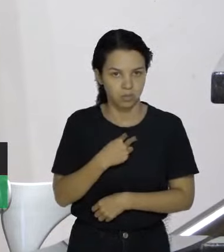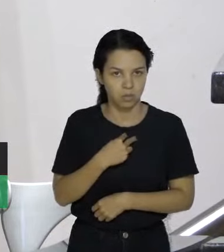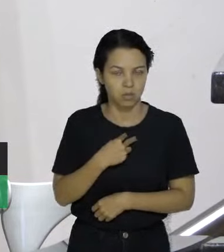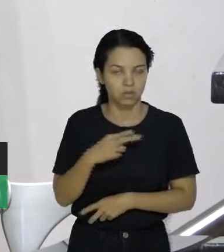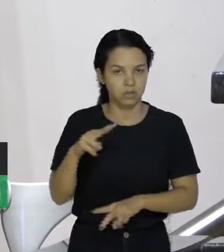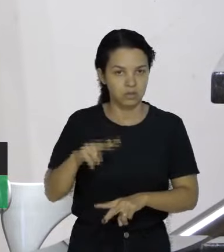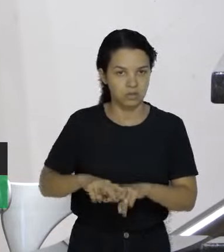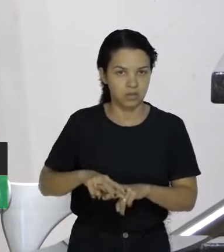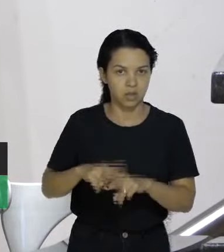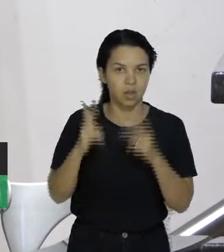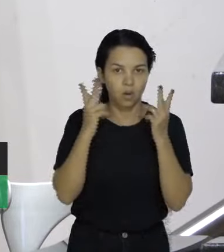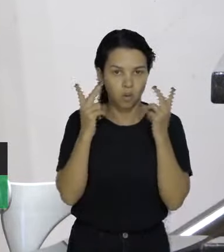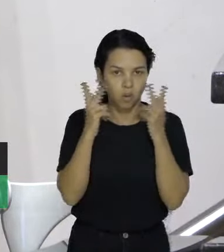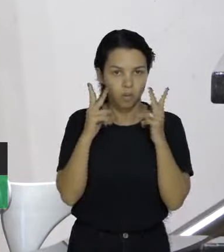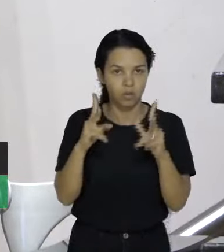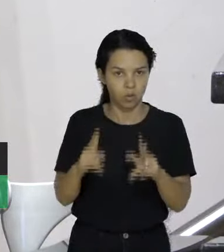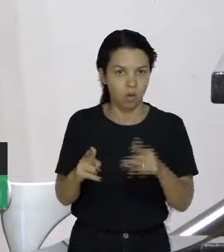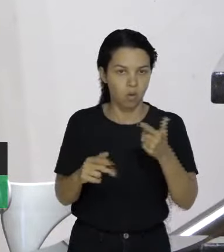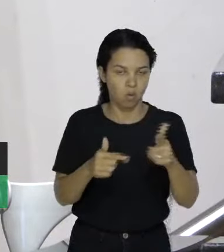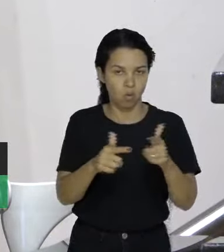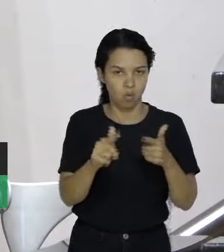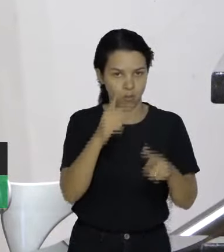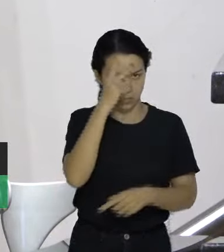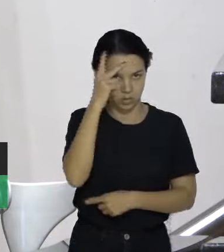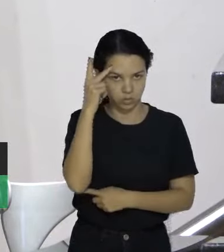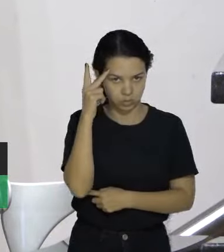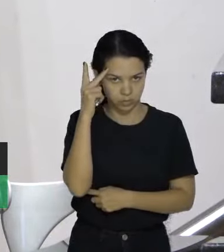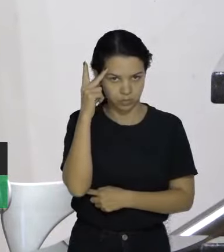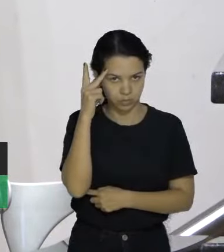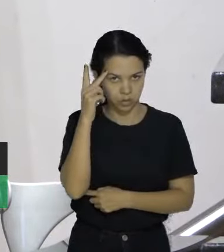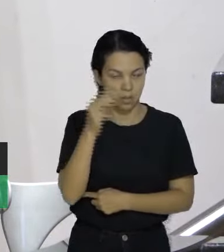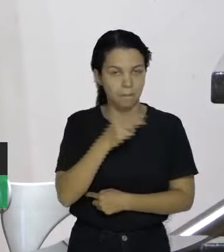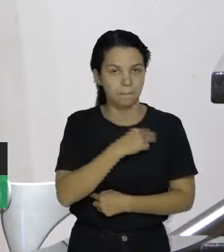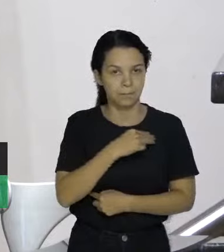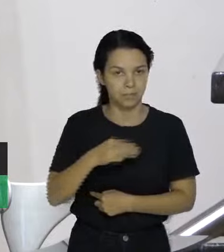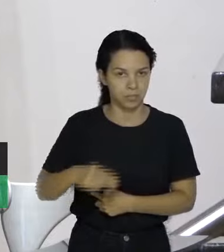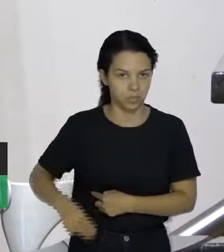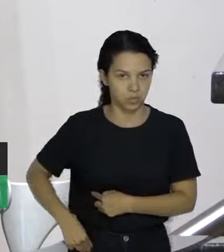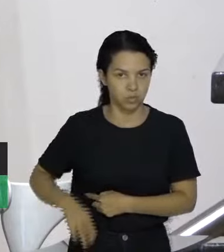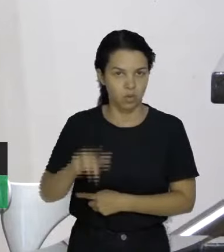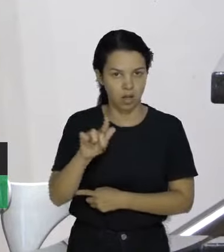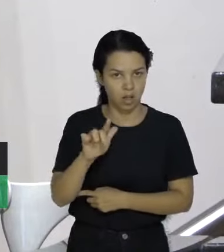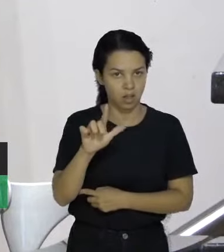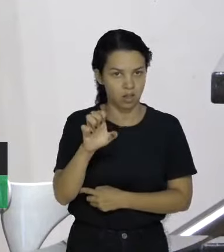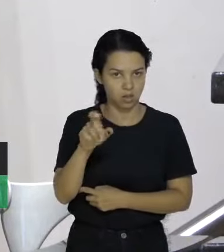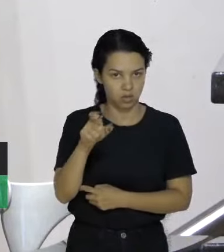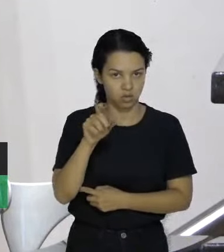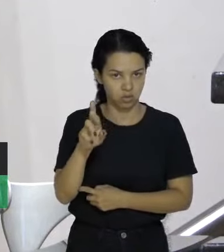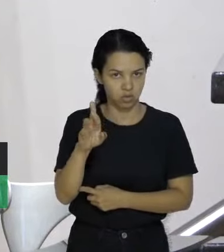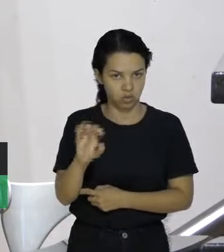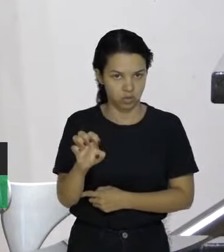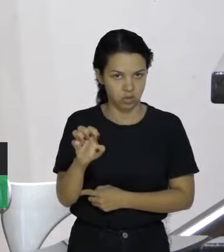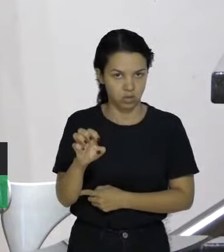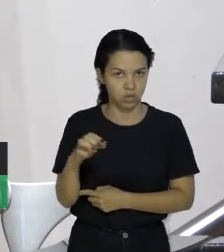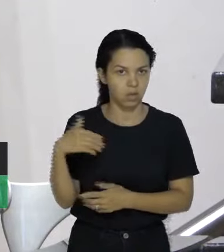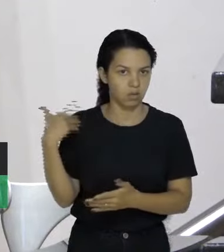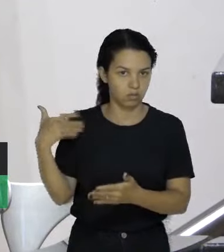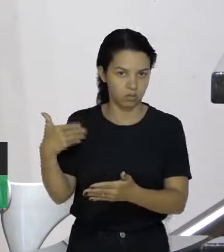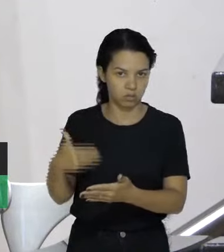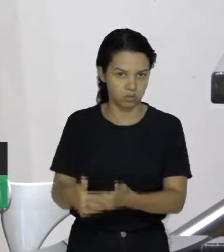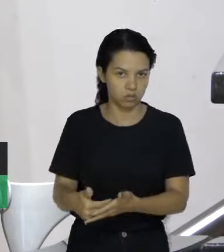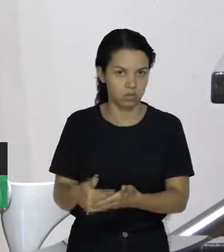demais para o Ministro Alexandre de Moraes eu confesso aos senhores que desde sempre essa